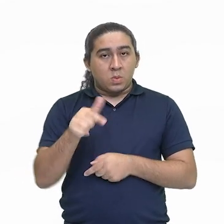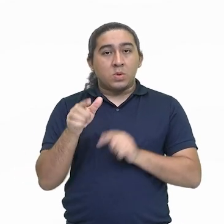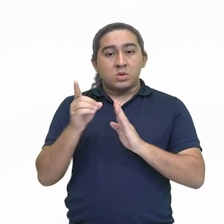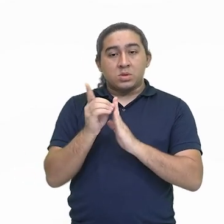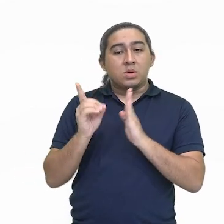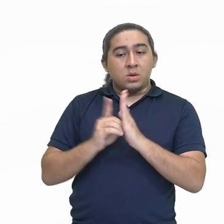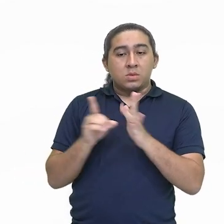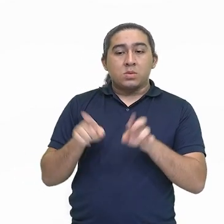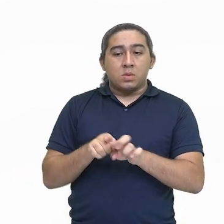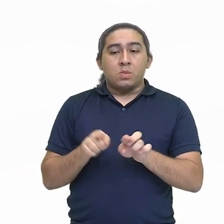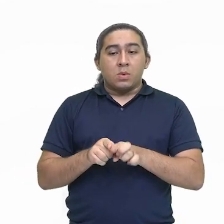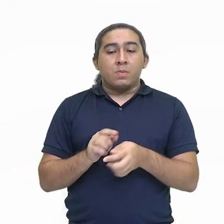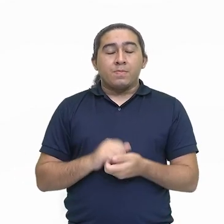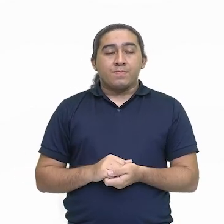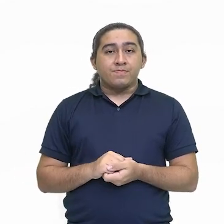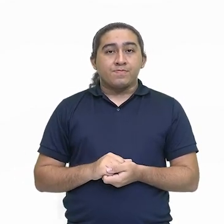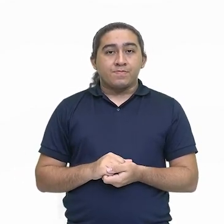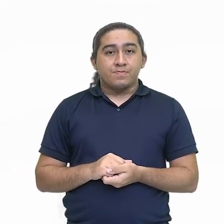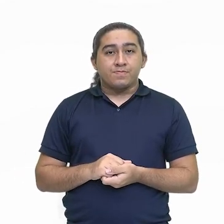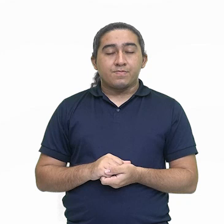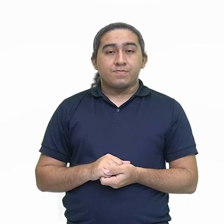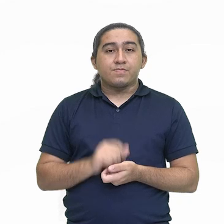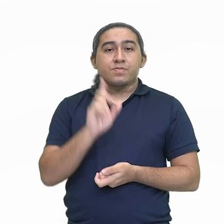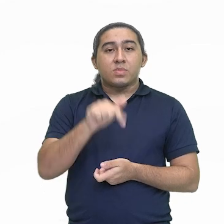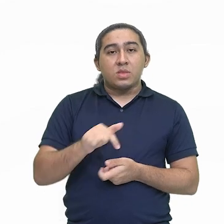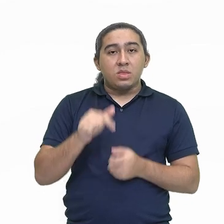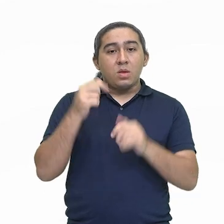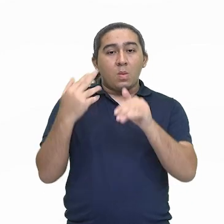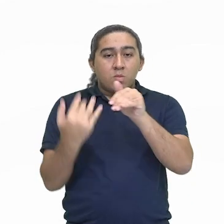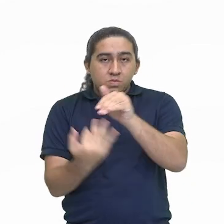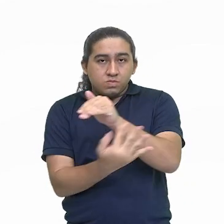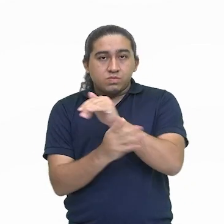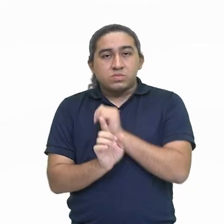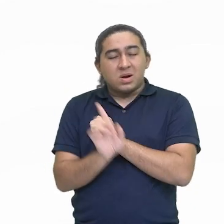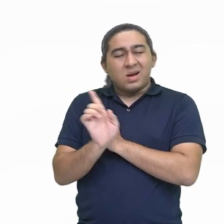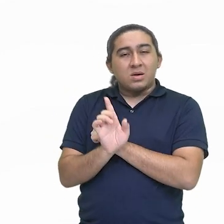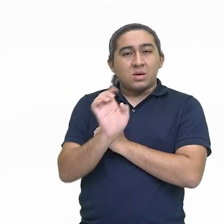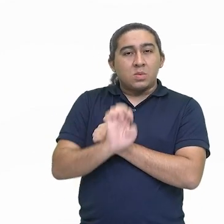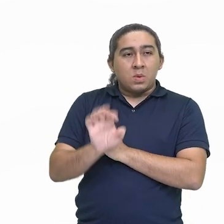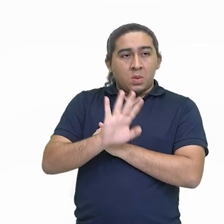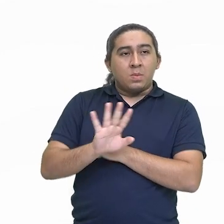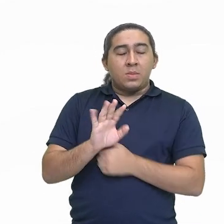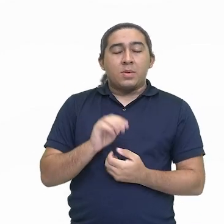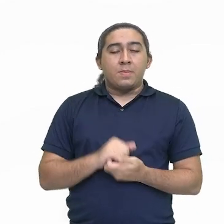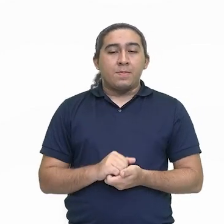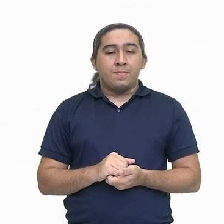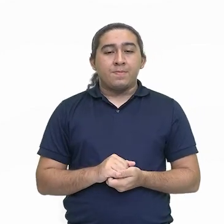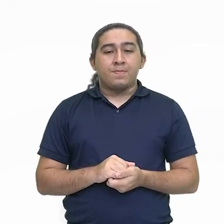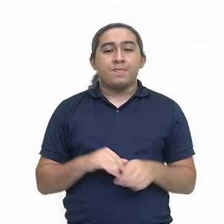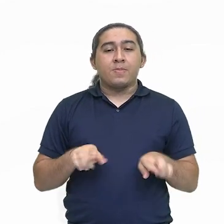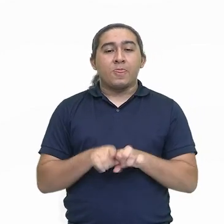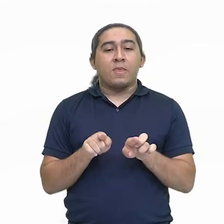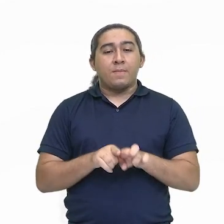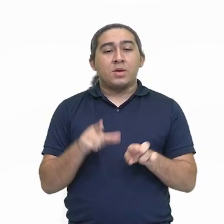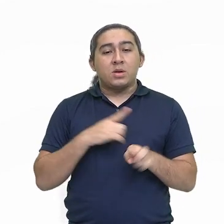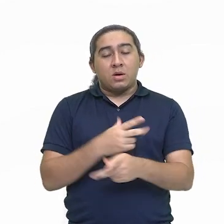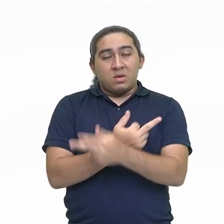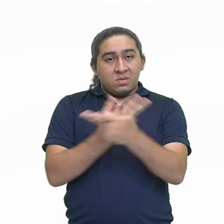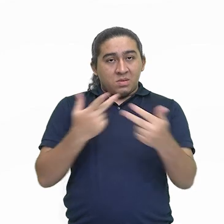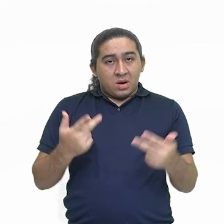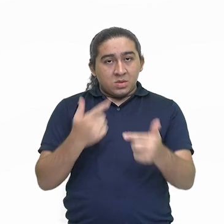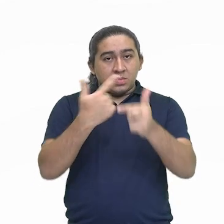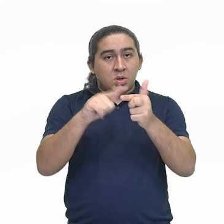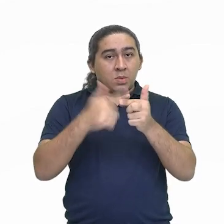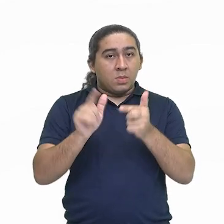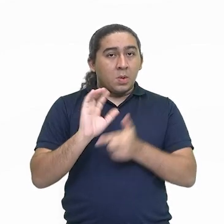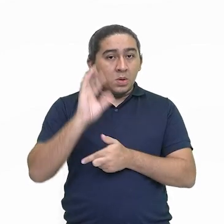décadas, esse fluxo intenso ali para os países europeus, né? Então, a gente tem aí vários conflitos